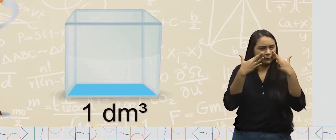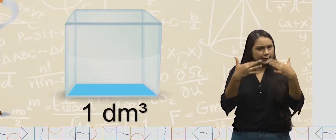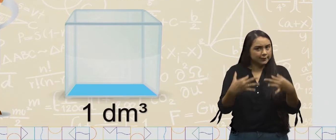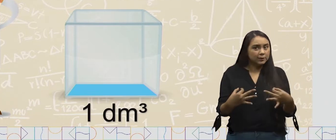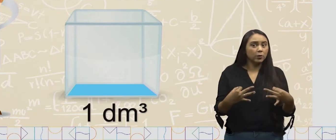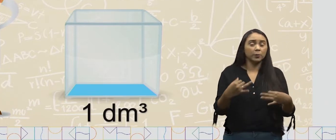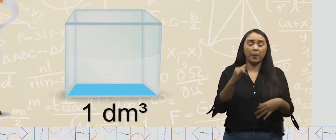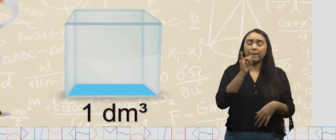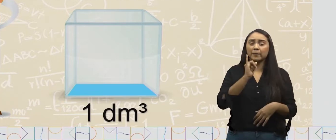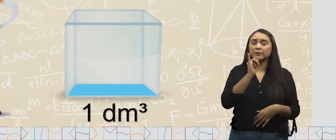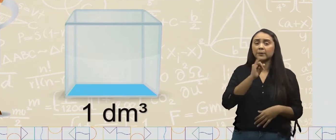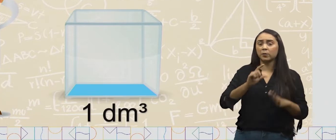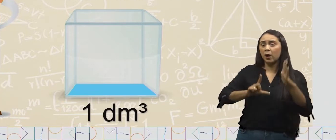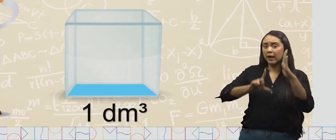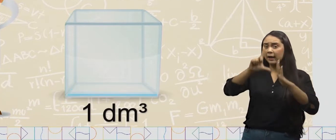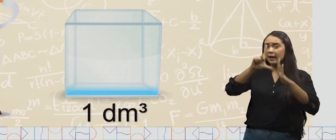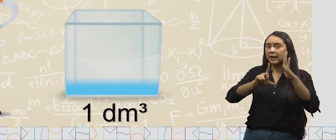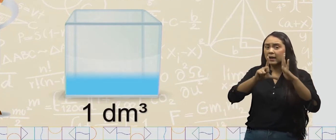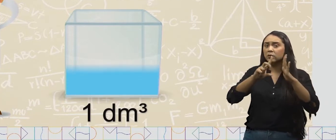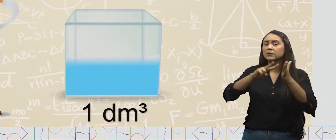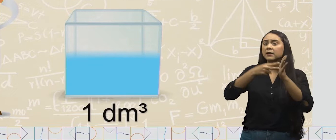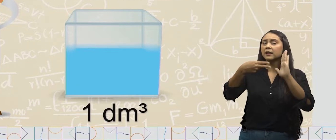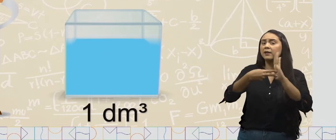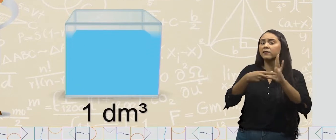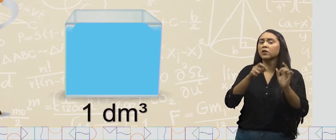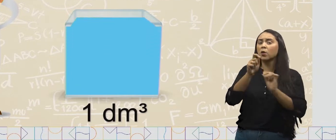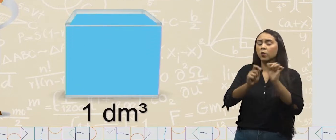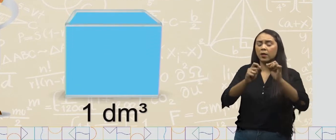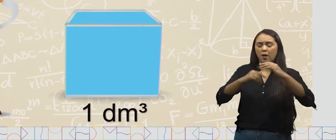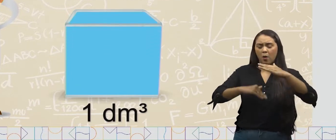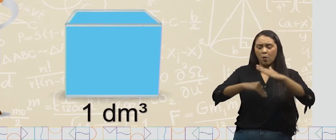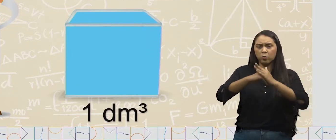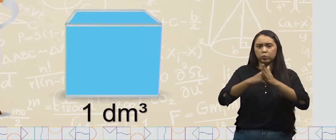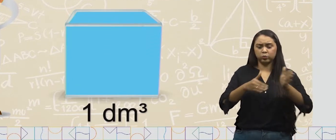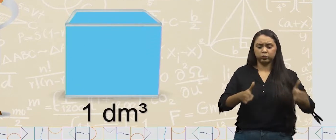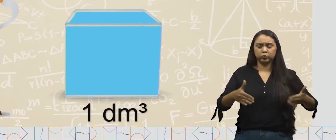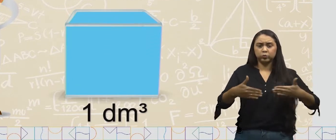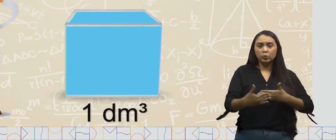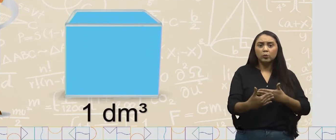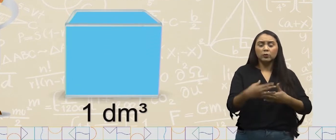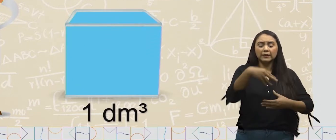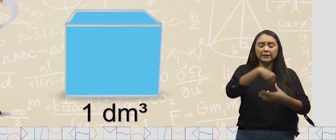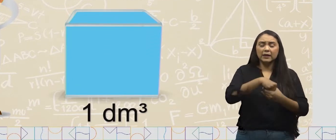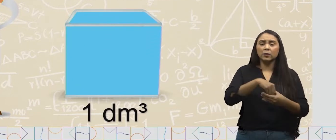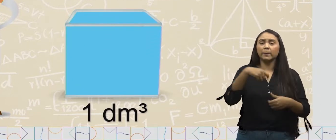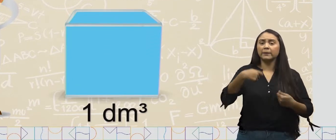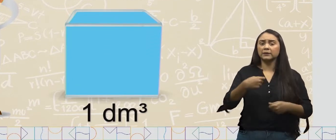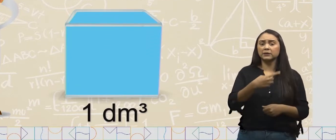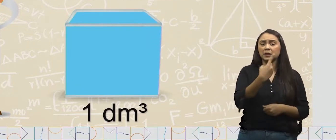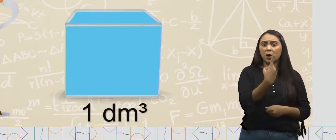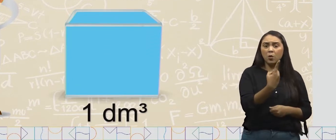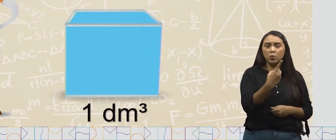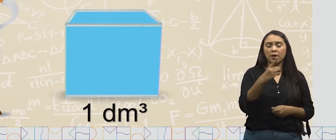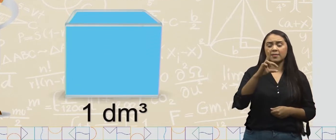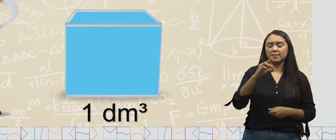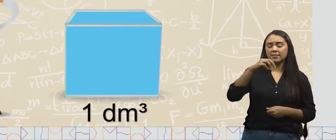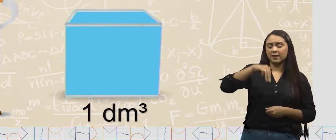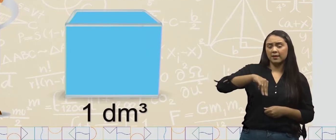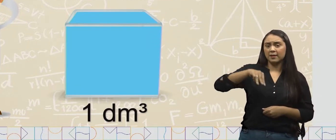é exatamente o volume que cabe dentro de 1 cubo de